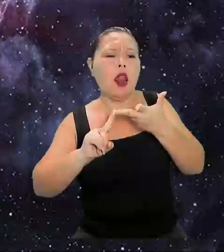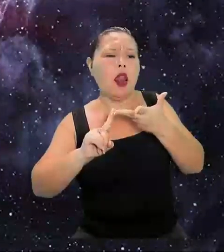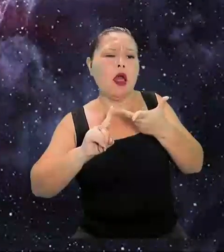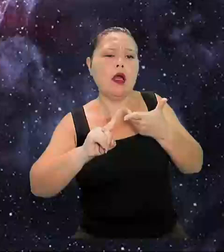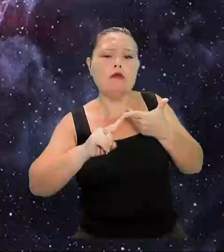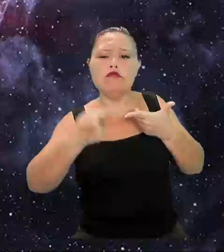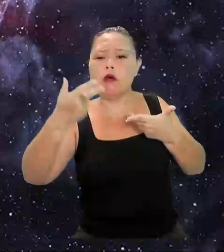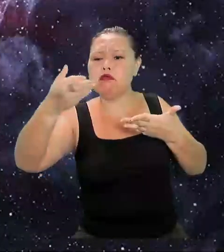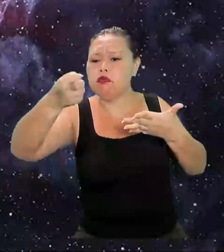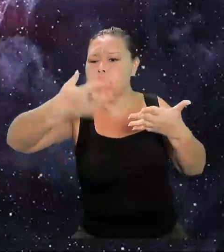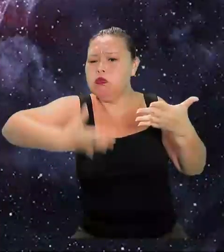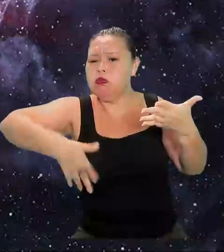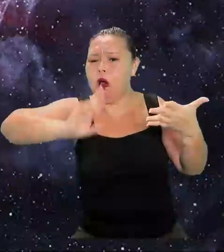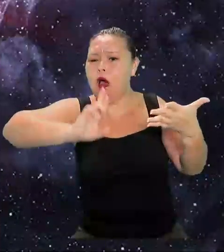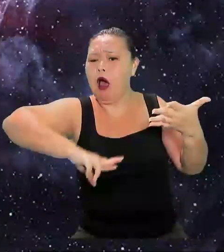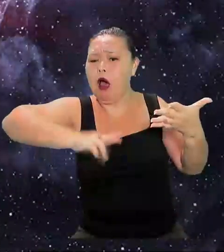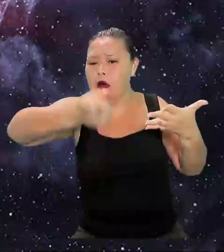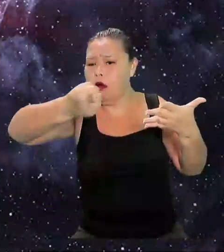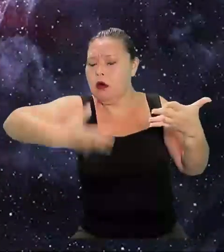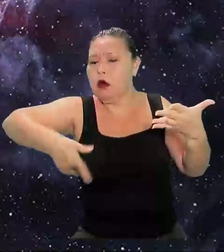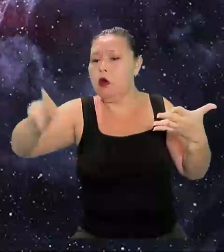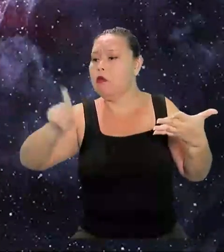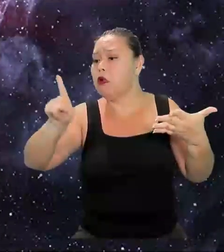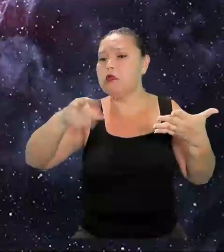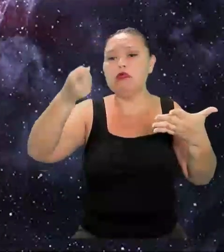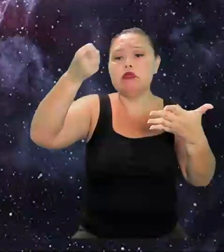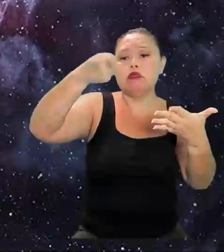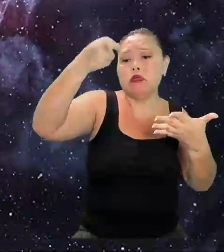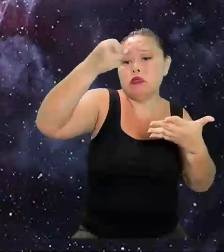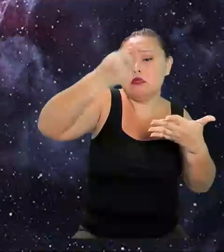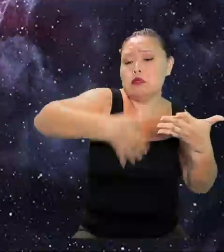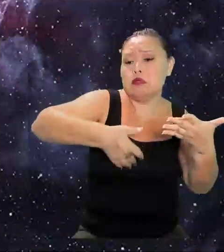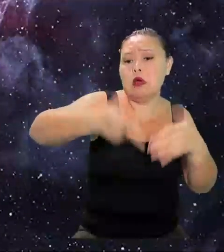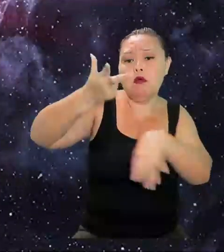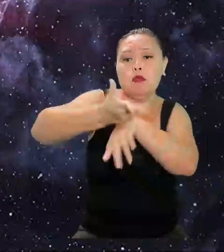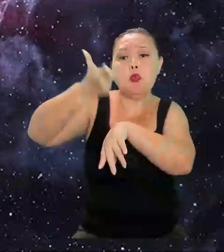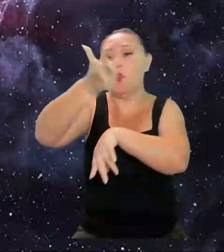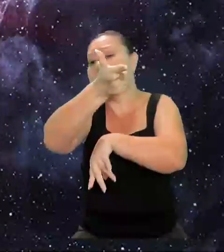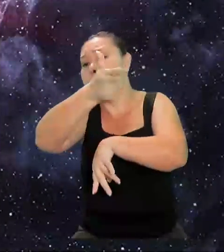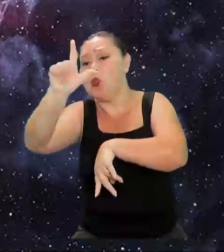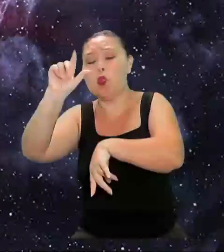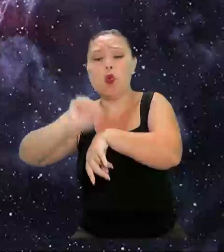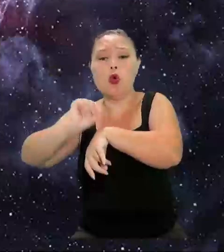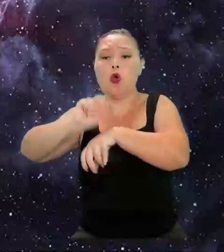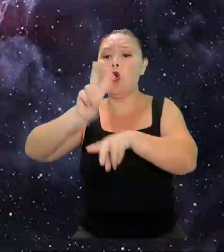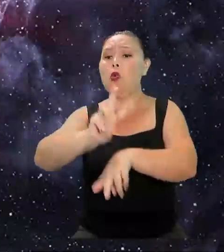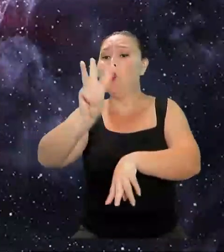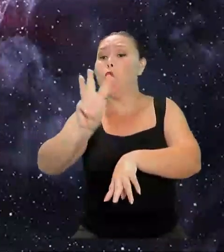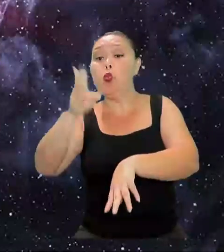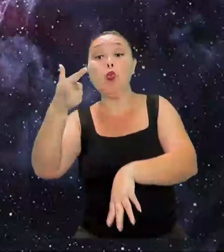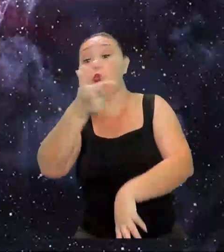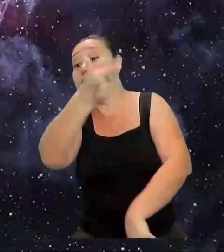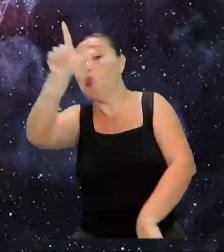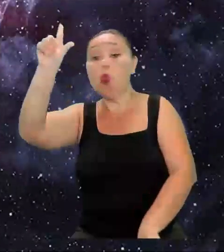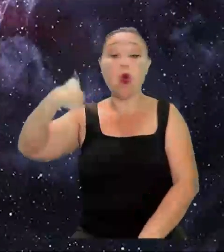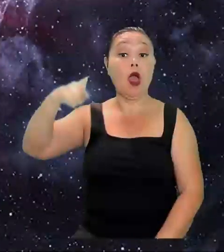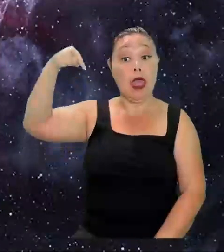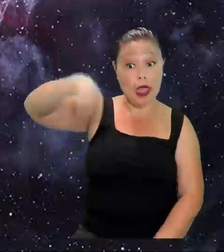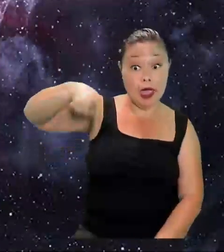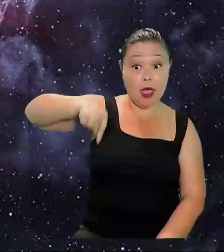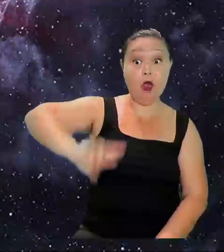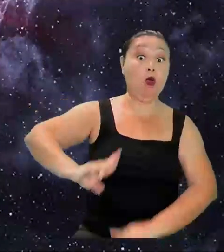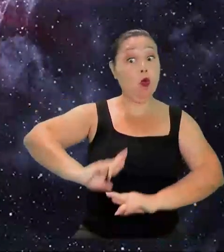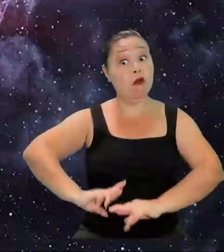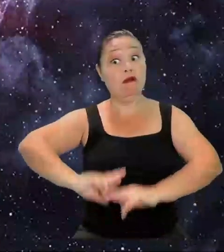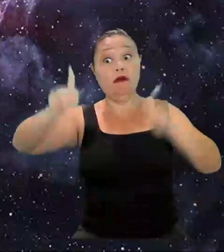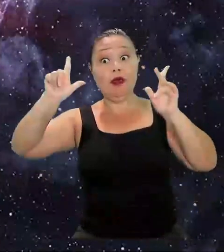uma gama de resoluções, né? Um professor resolve de um jeito, tem um vídeo de outro, tem um site de outro, e aqui a gente ainda resolve